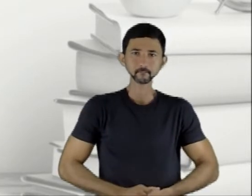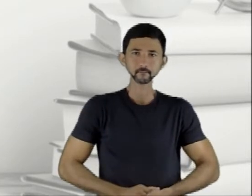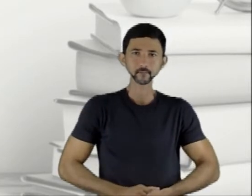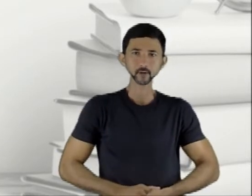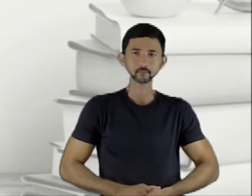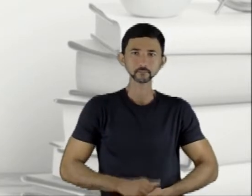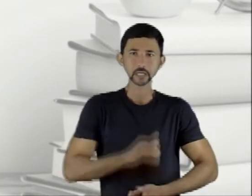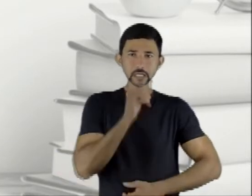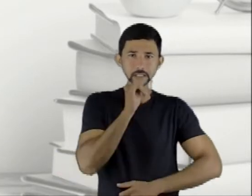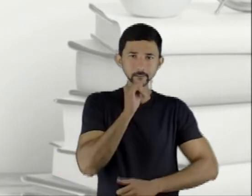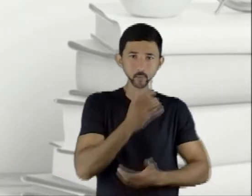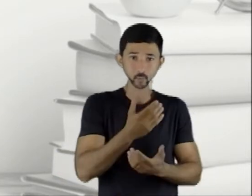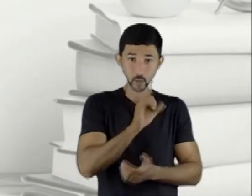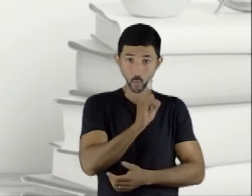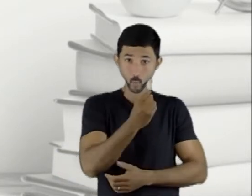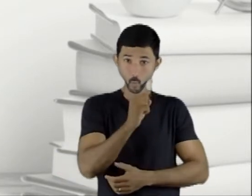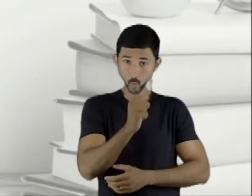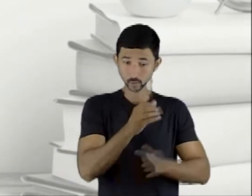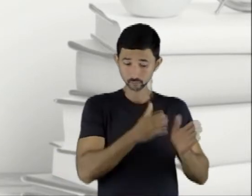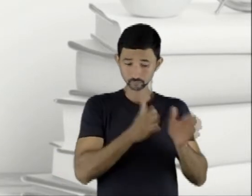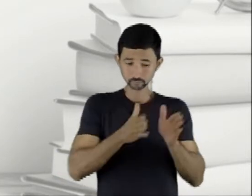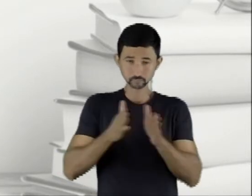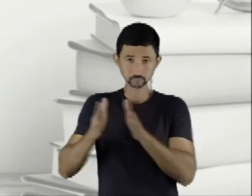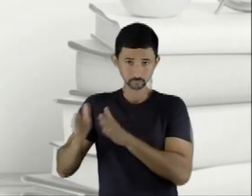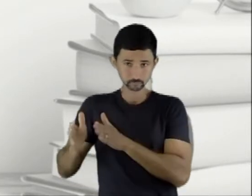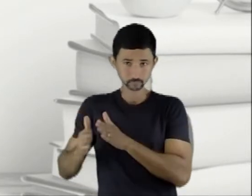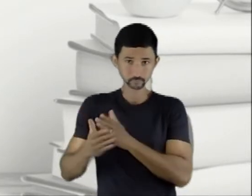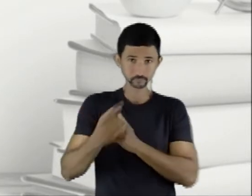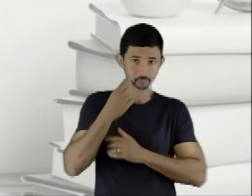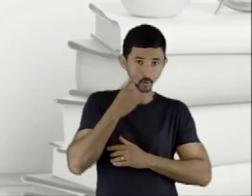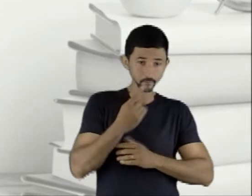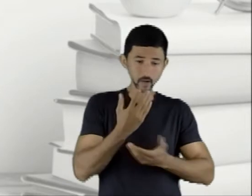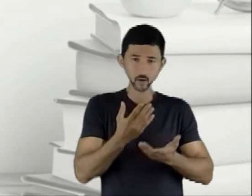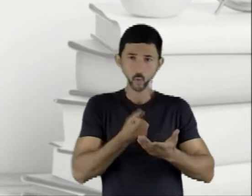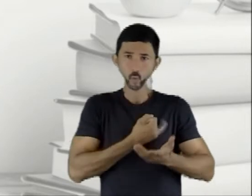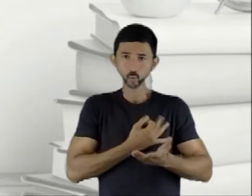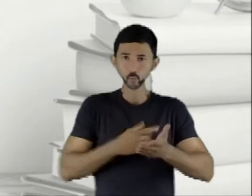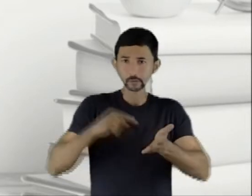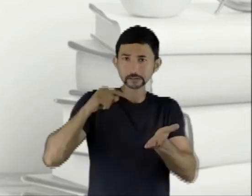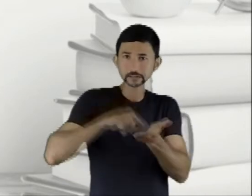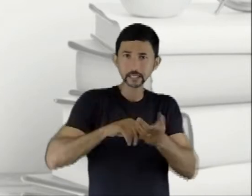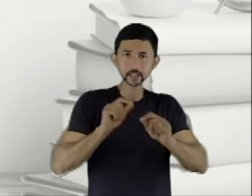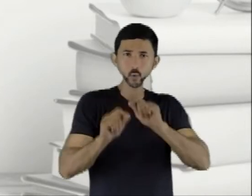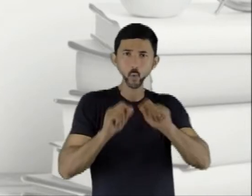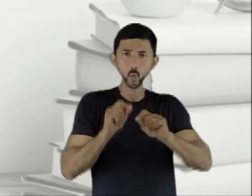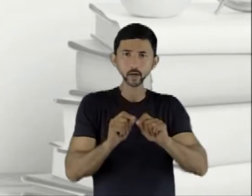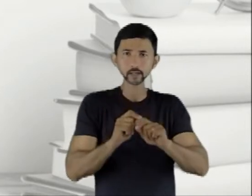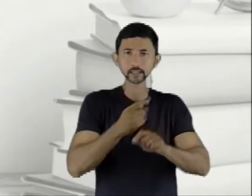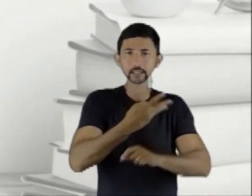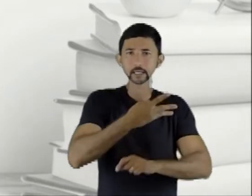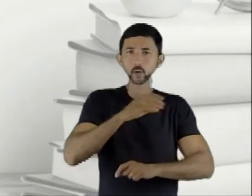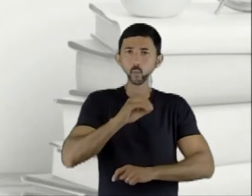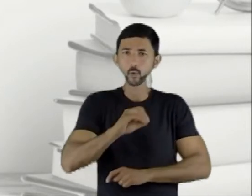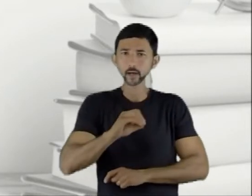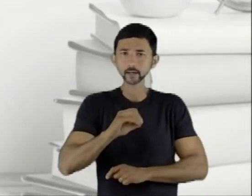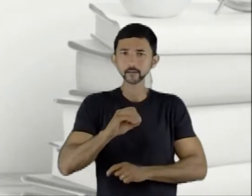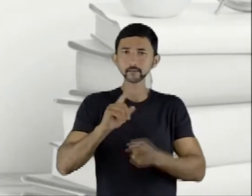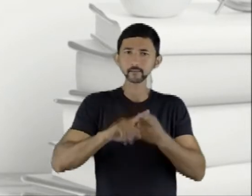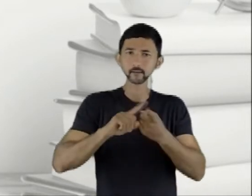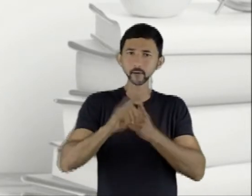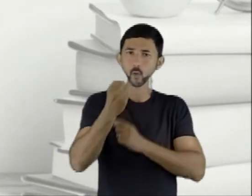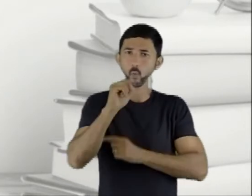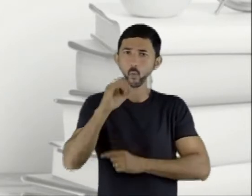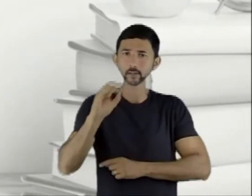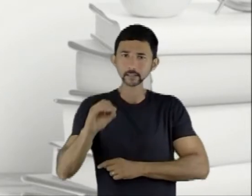8, ele é par. Então a gente verifica quais são os termos centrais, nesse caso é o 40 e 80. A